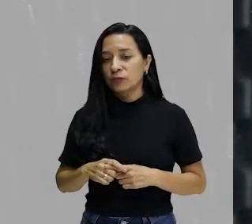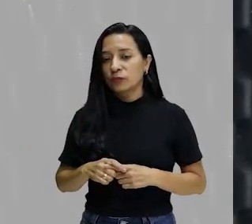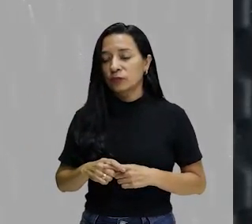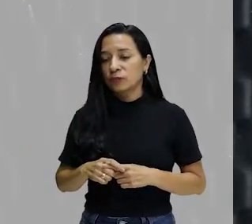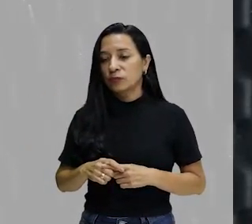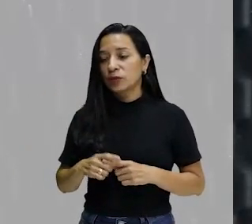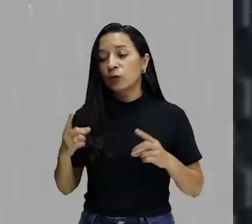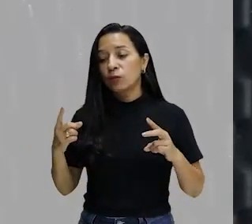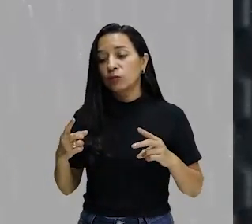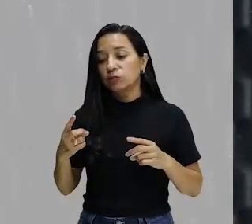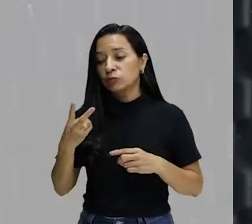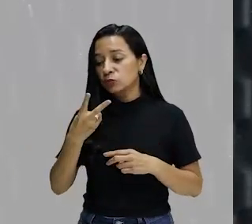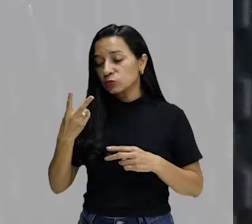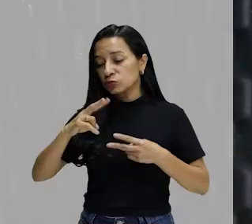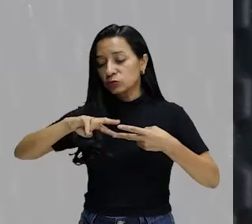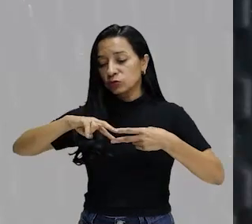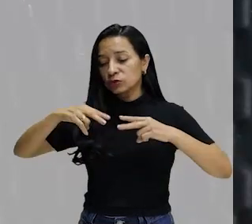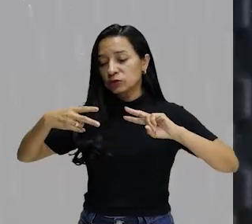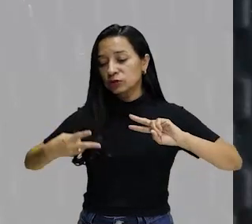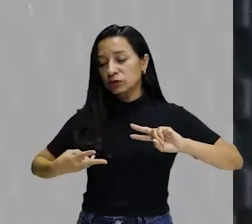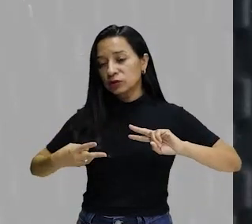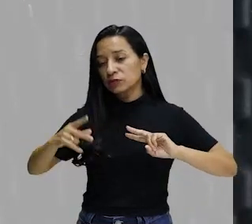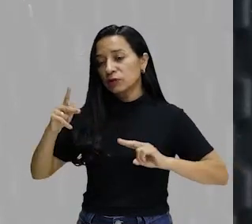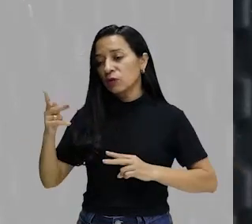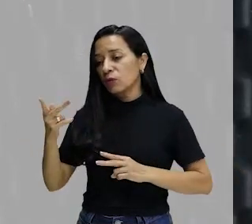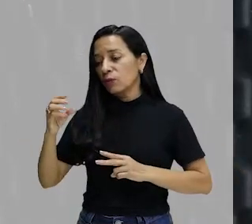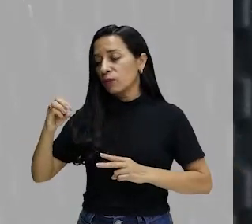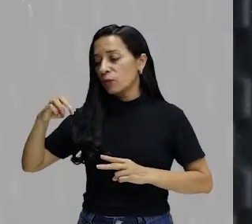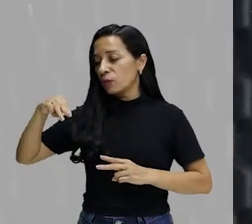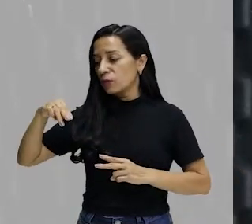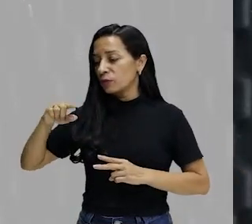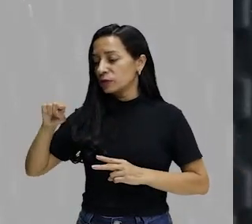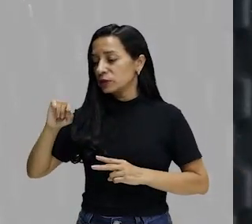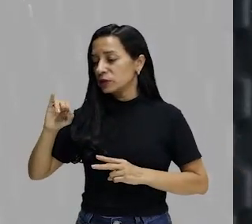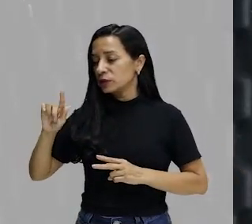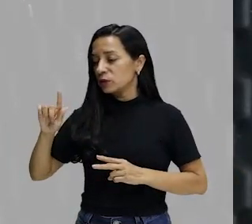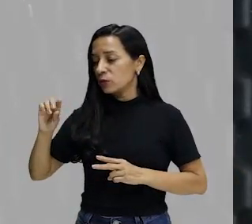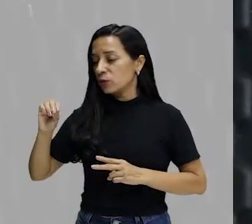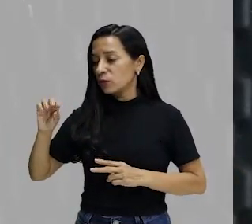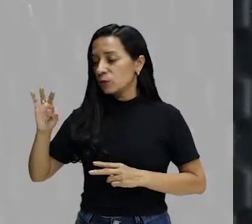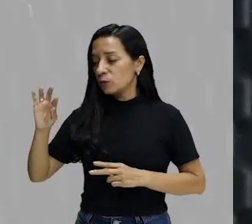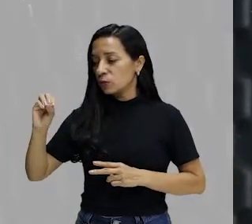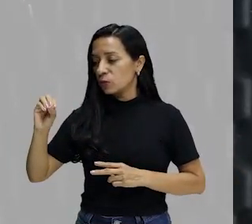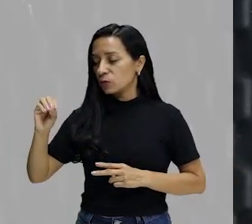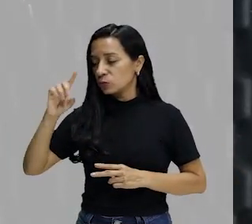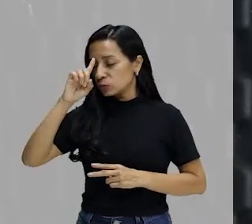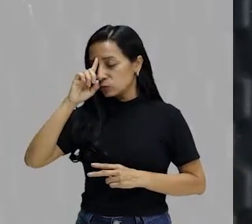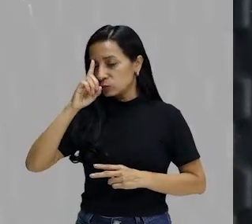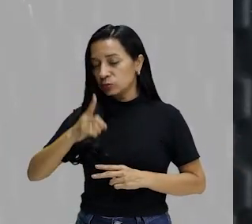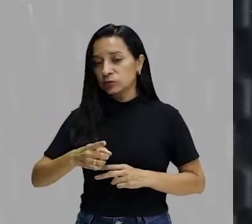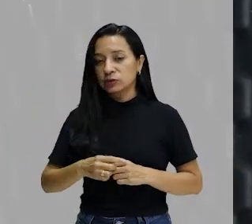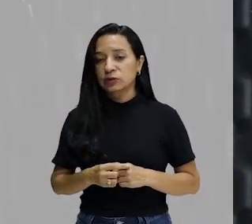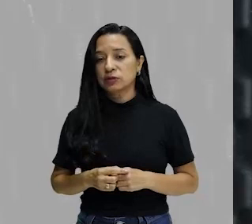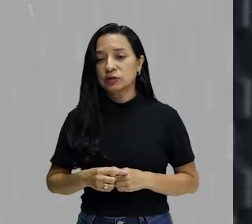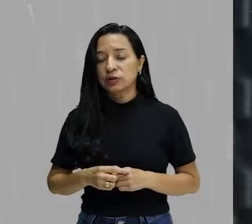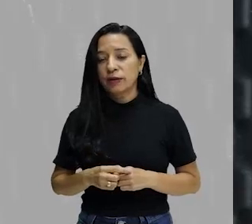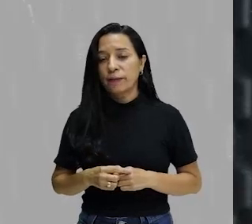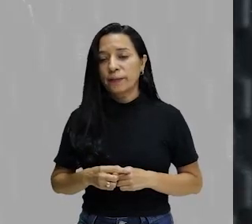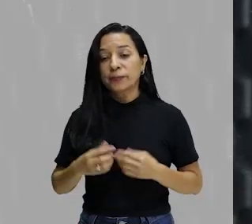genes, ele vai ser homozigoto dominante. Para o gene A e para o gene B. Esse indivíduo que é branco, ele é o quê? Ele é